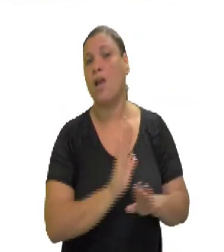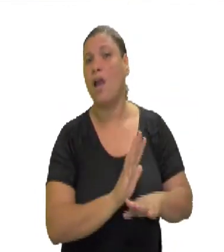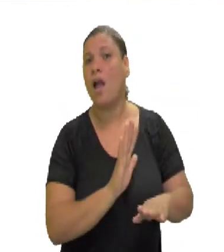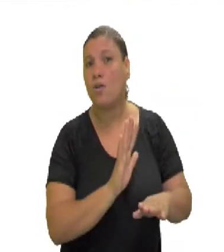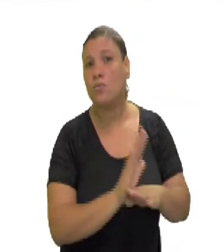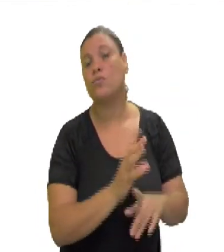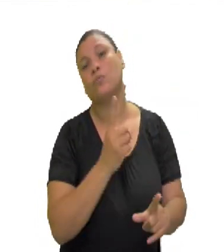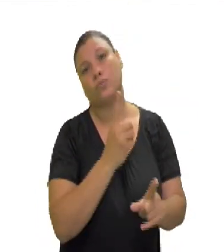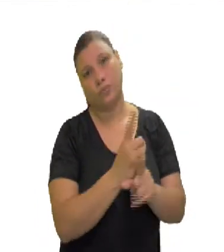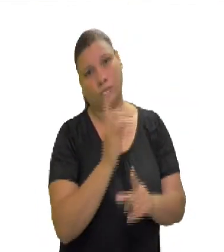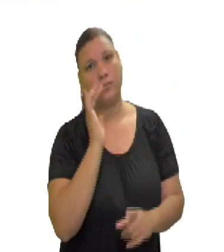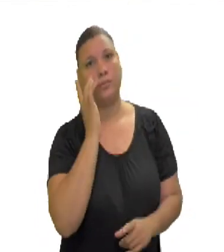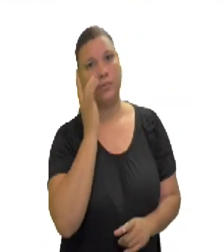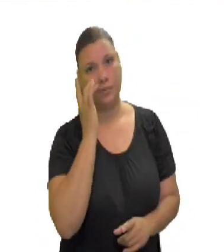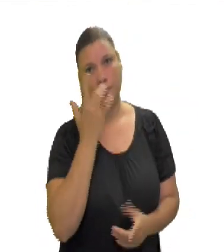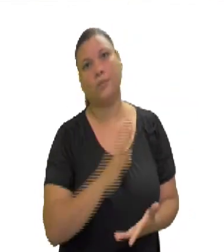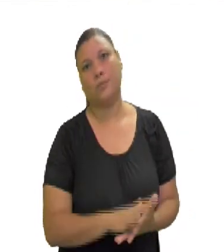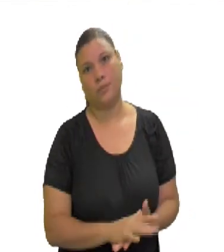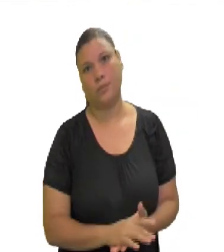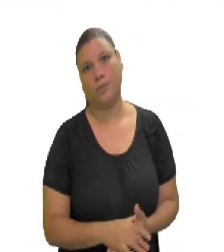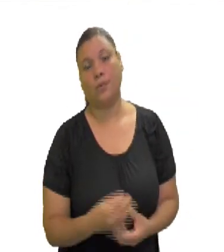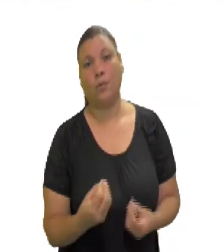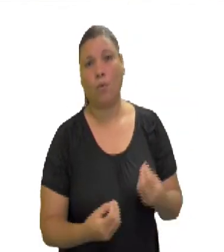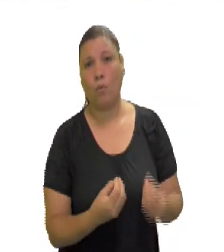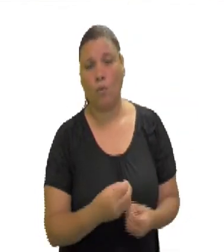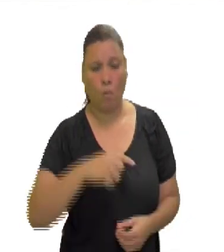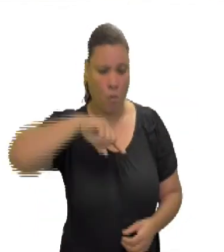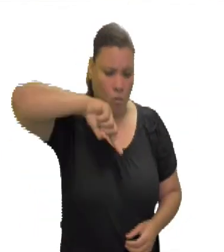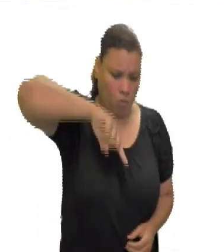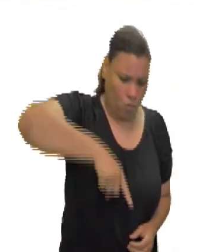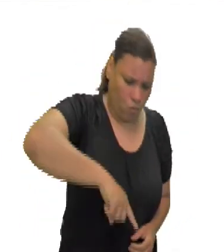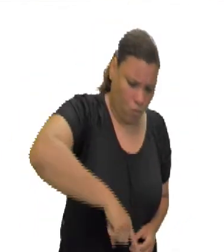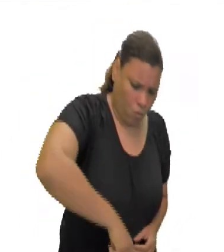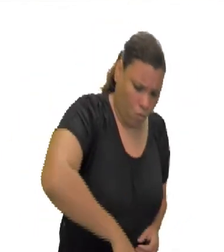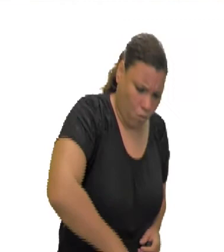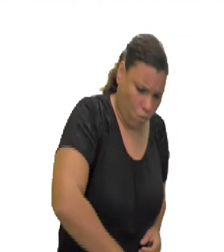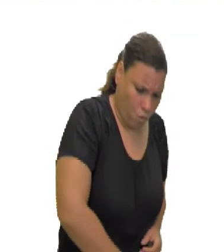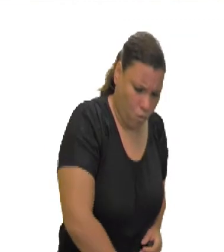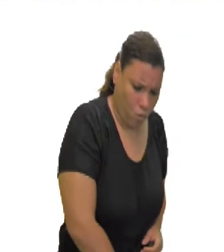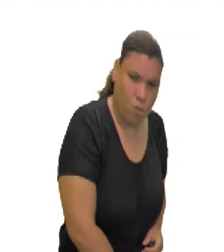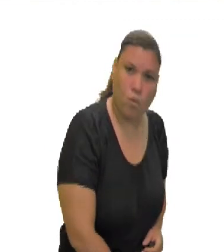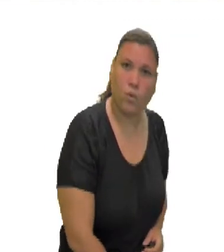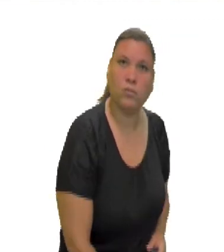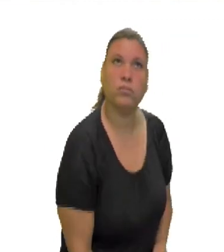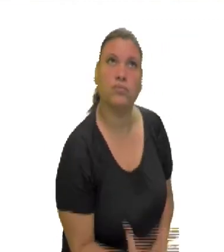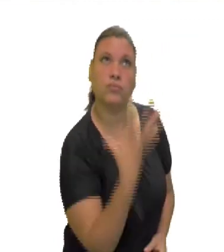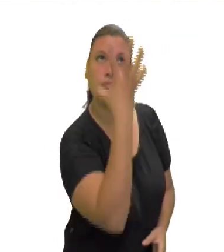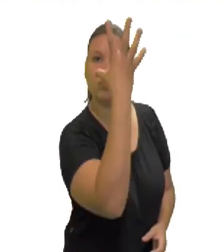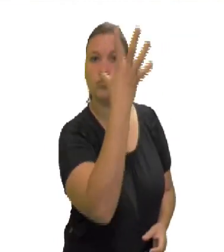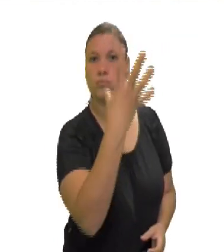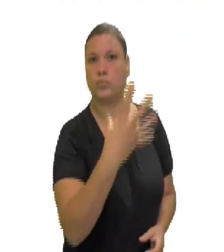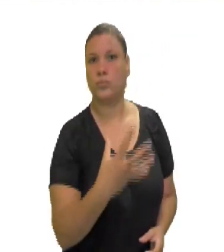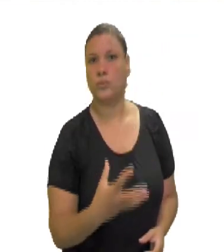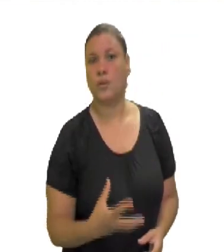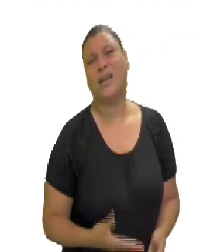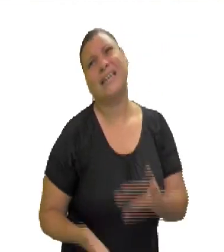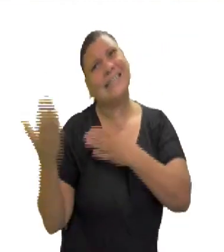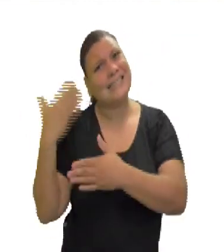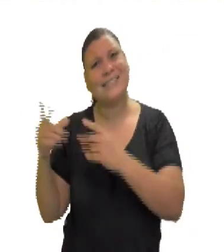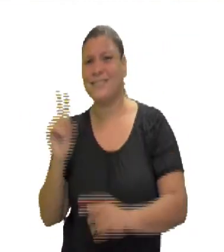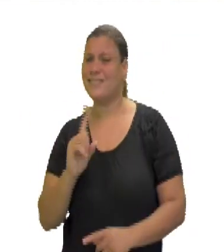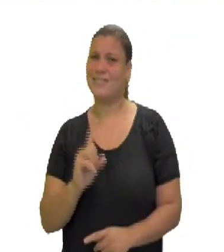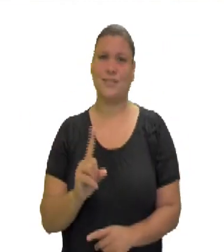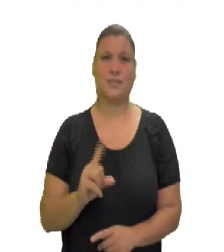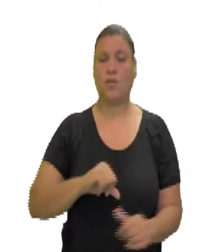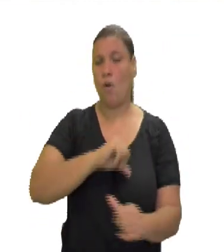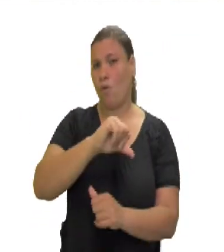podem furar o solo ou podem cavar profundidades muito grandes. Nessa época, não